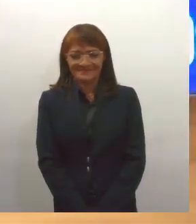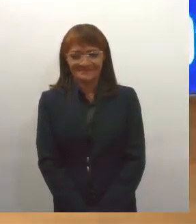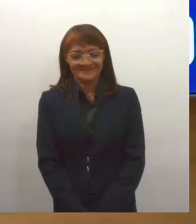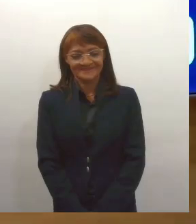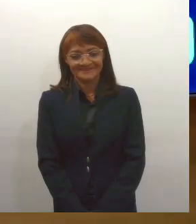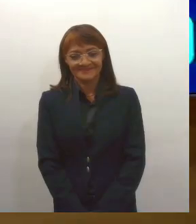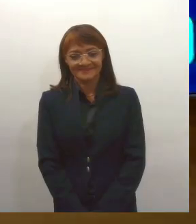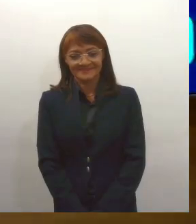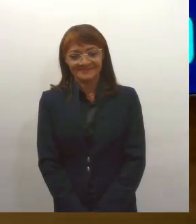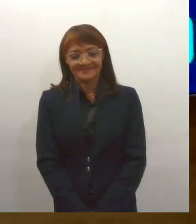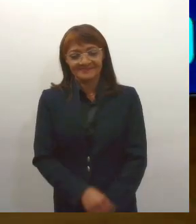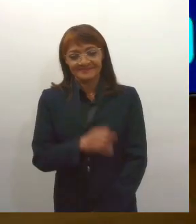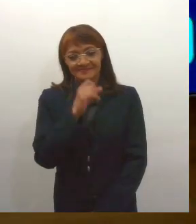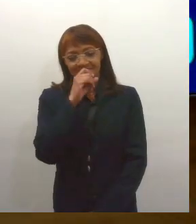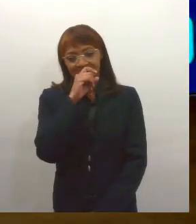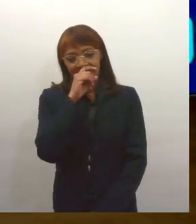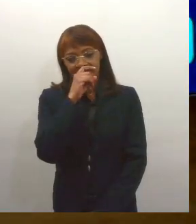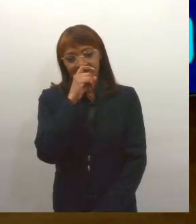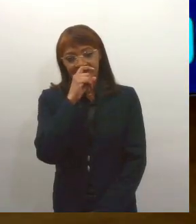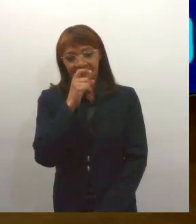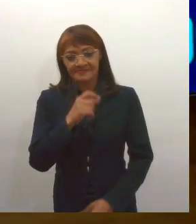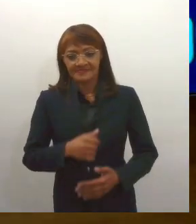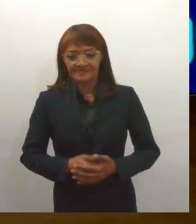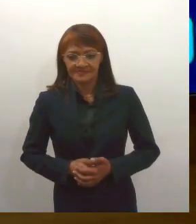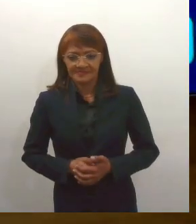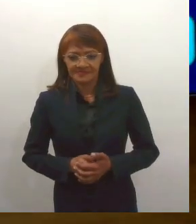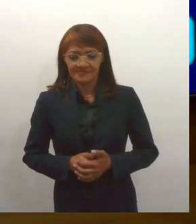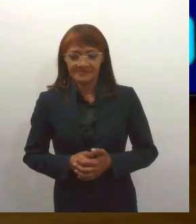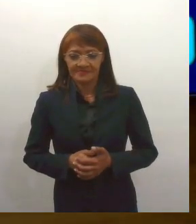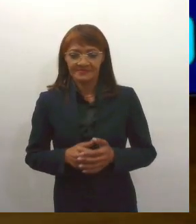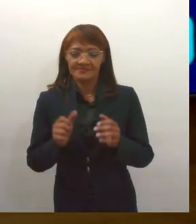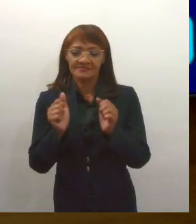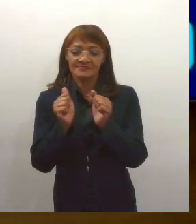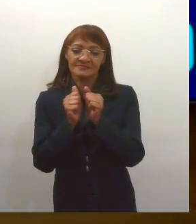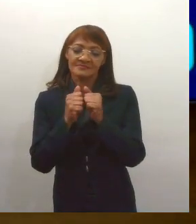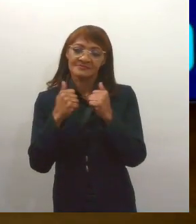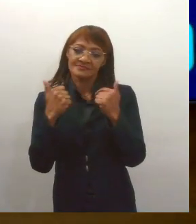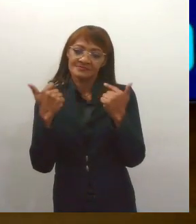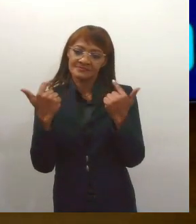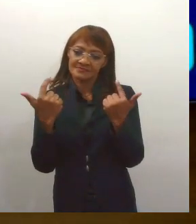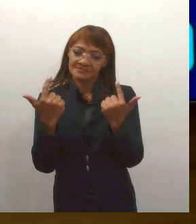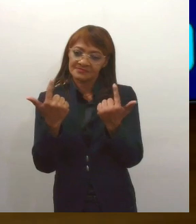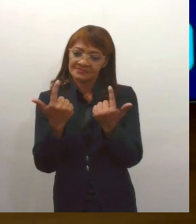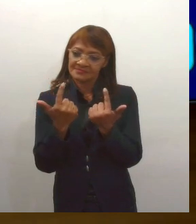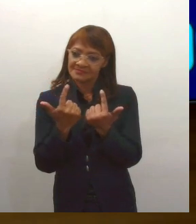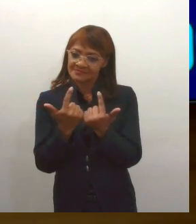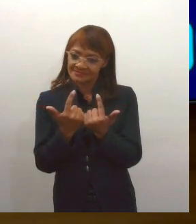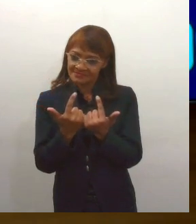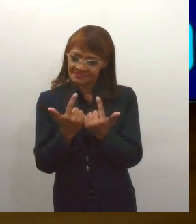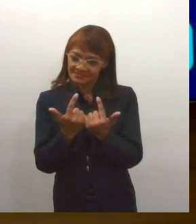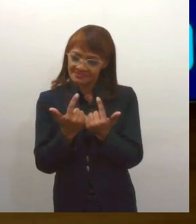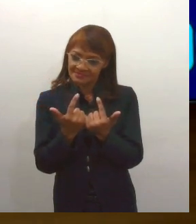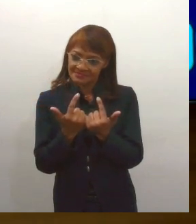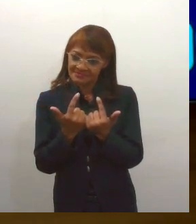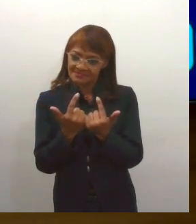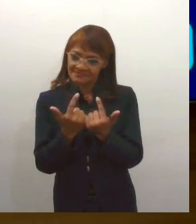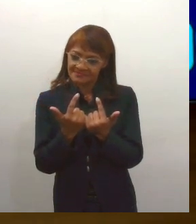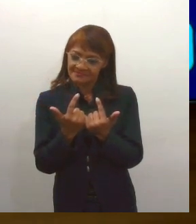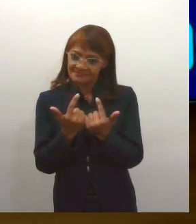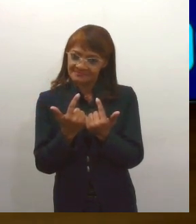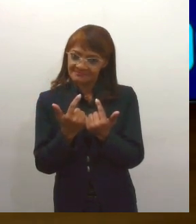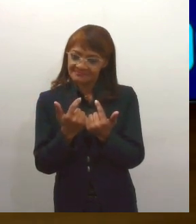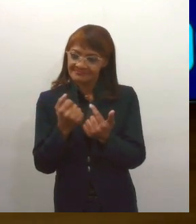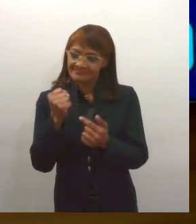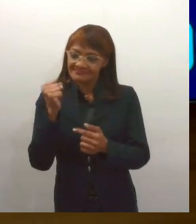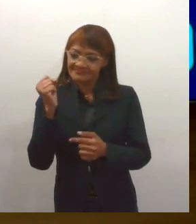entre as assembleias brasileiras nós tivemos a primazia de inaugurar o